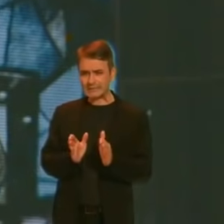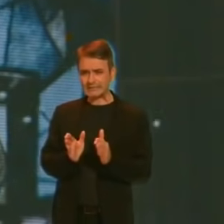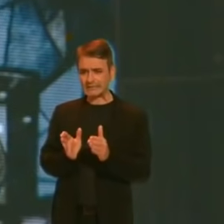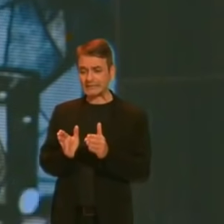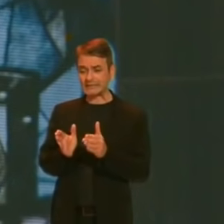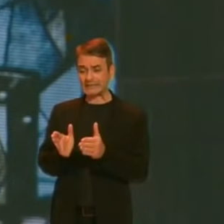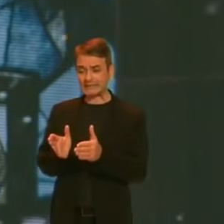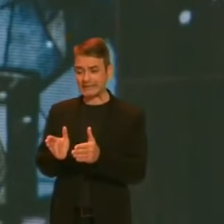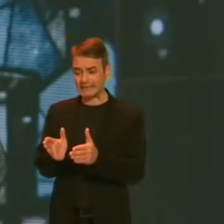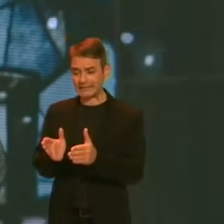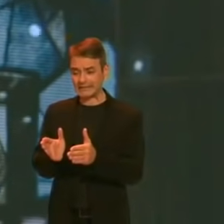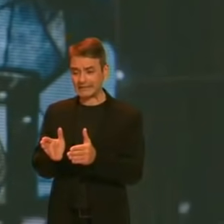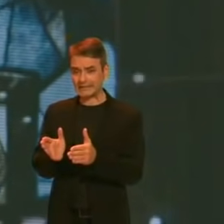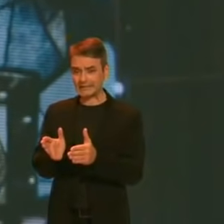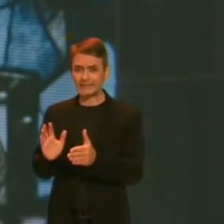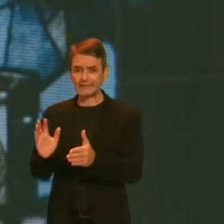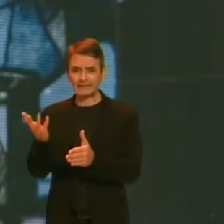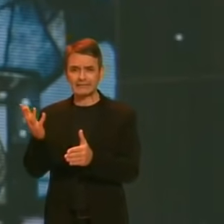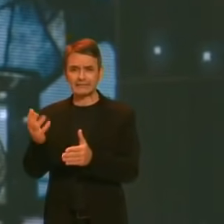Se antes uma